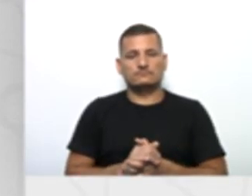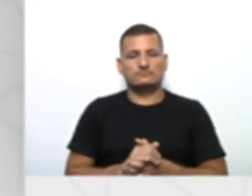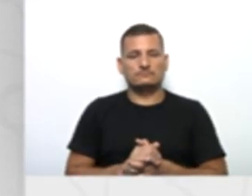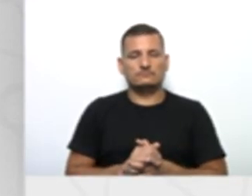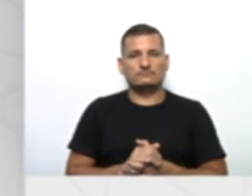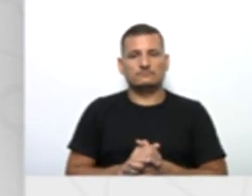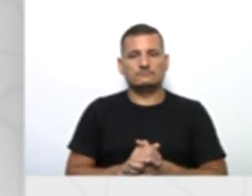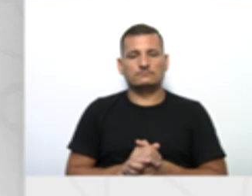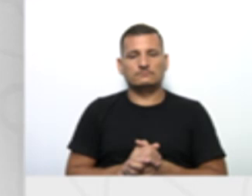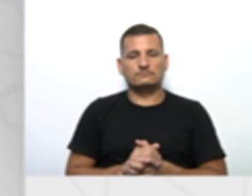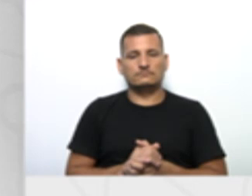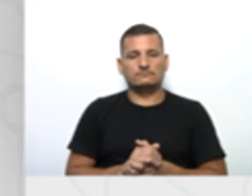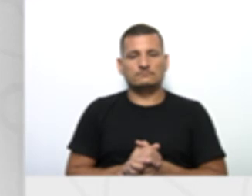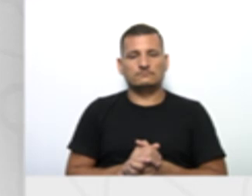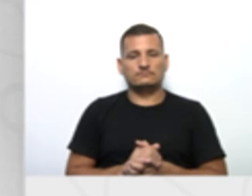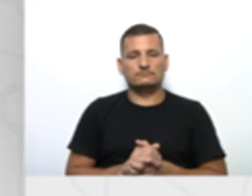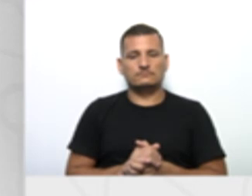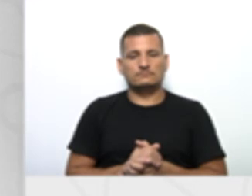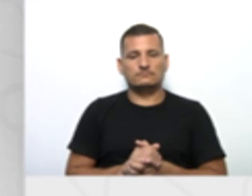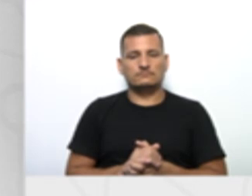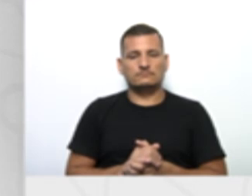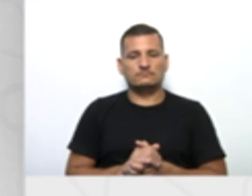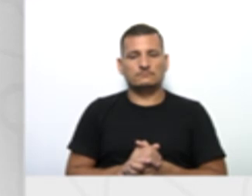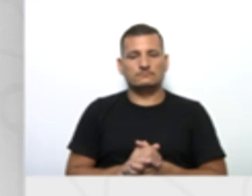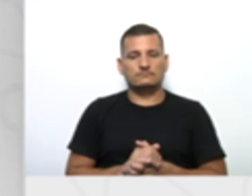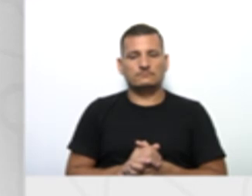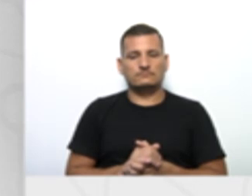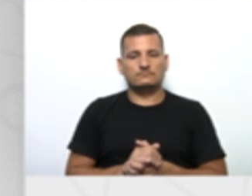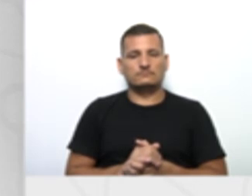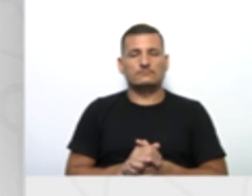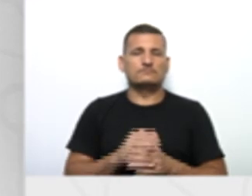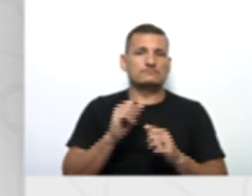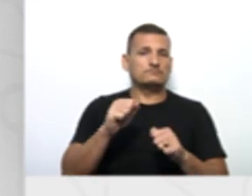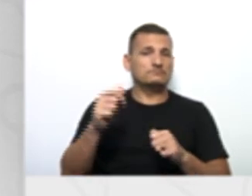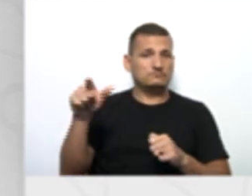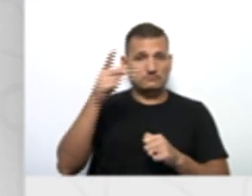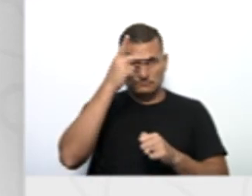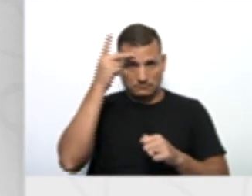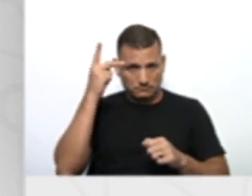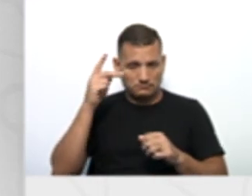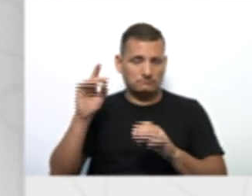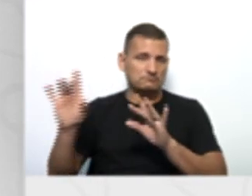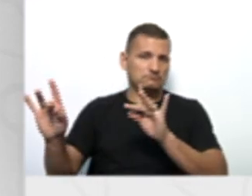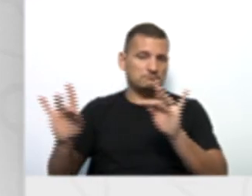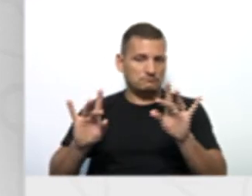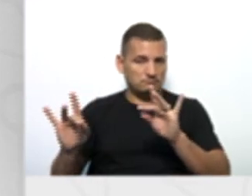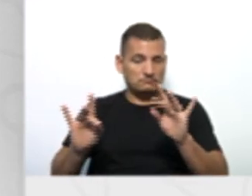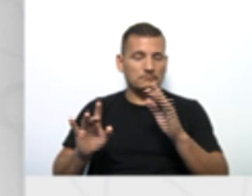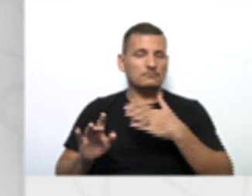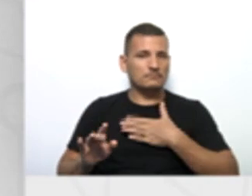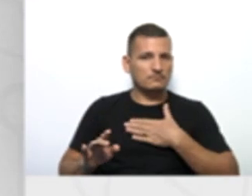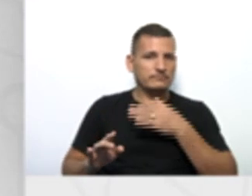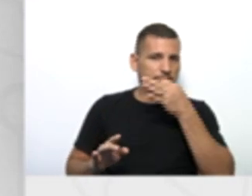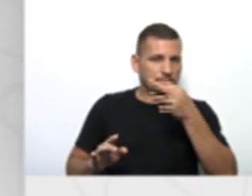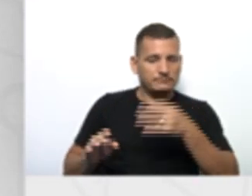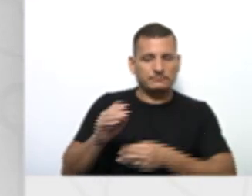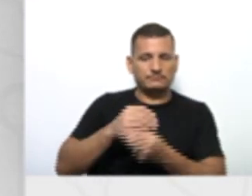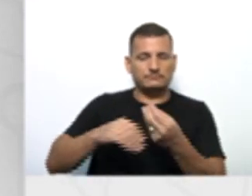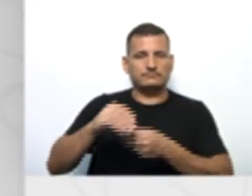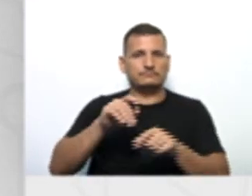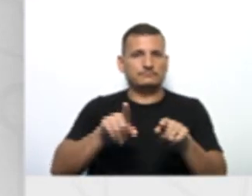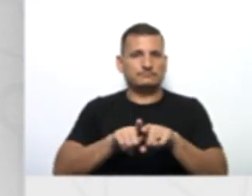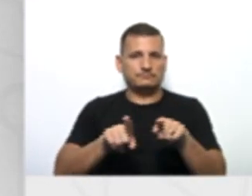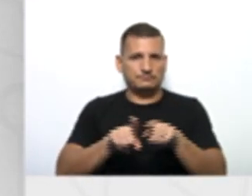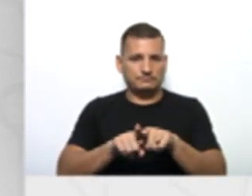que é da outra pessoa, também é plágio. Então, eu posso dizer as ideias de outras pessoas, mas com as minhas palavras. Como é que eu